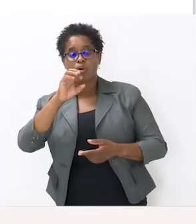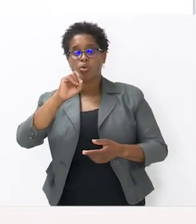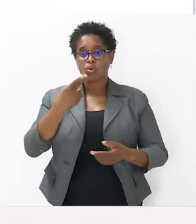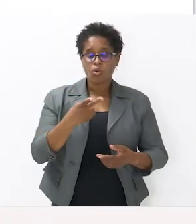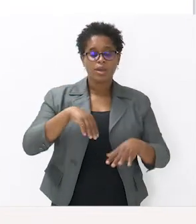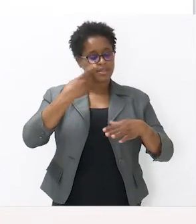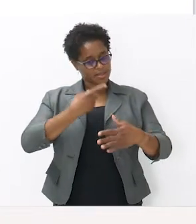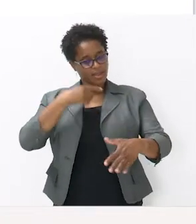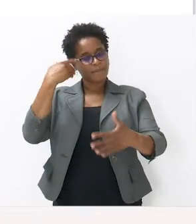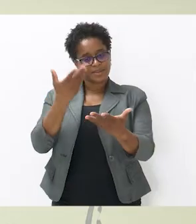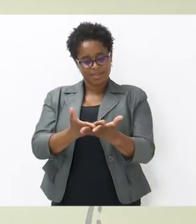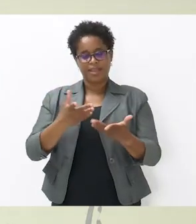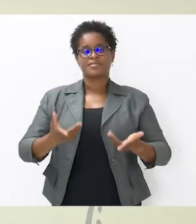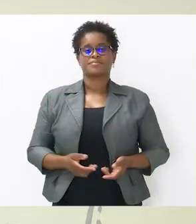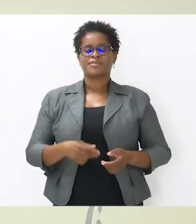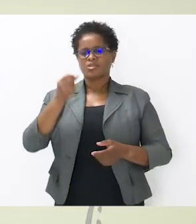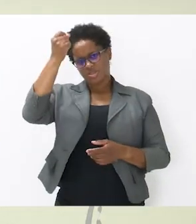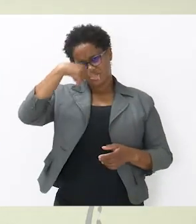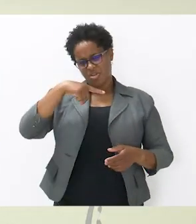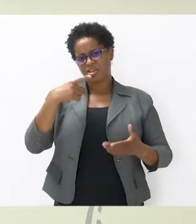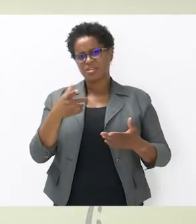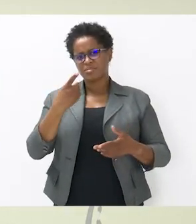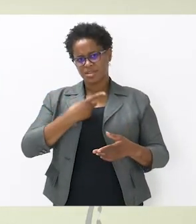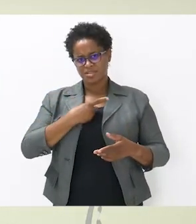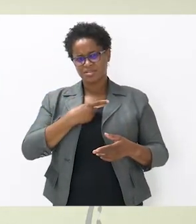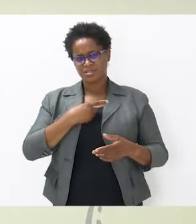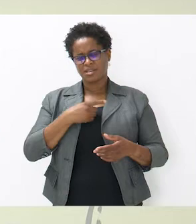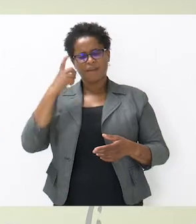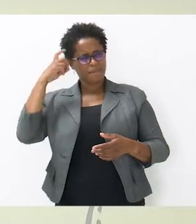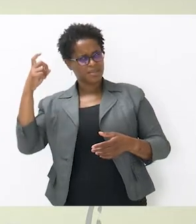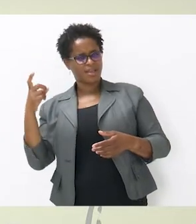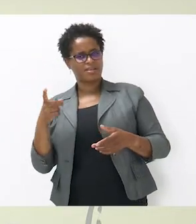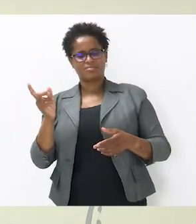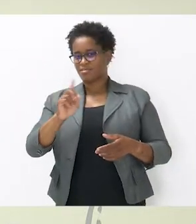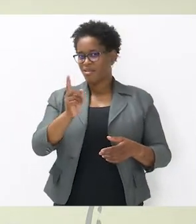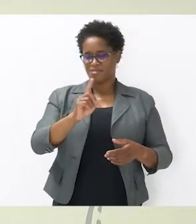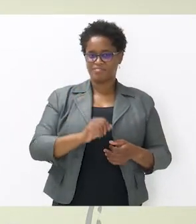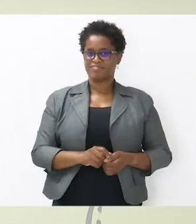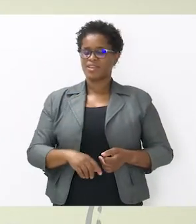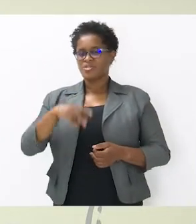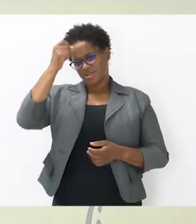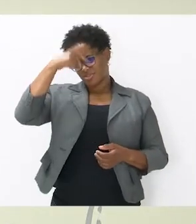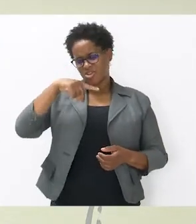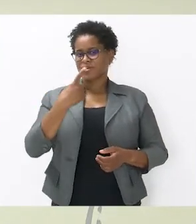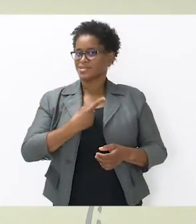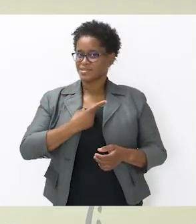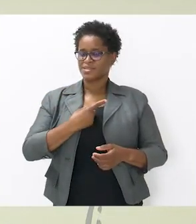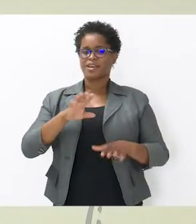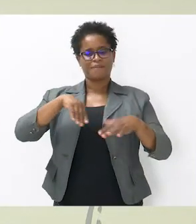ser representado. É uma história para ser lida lá na sala? Não. É uma história para